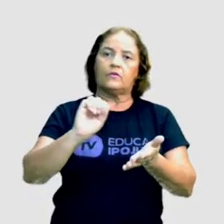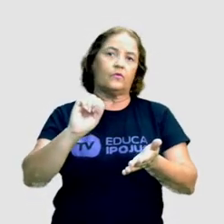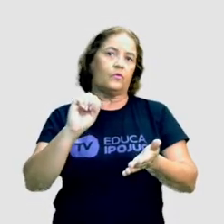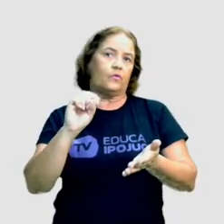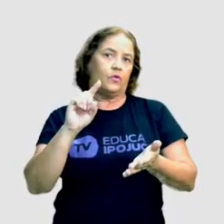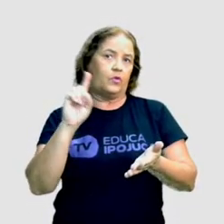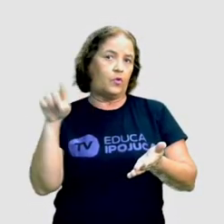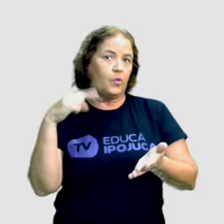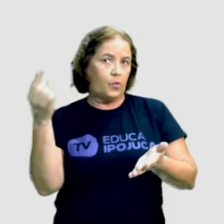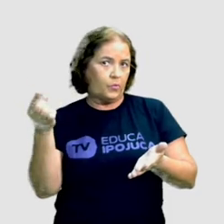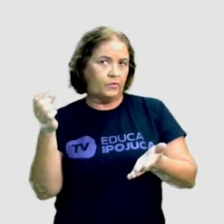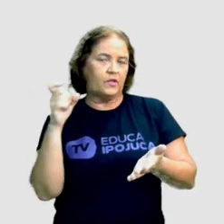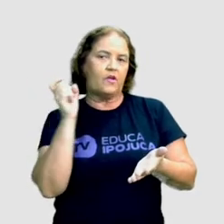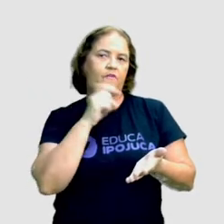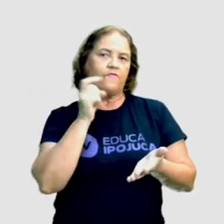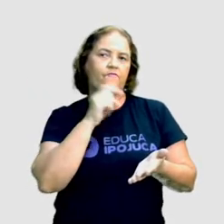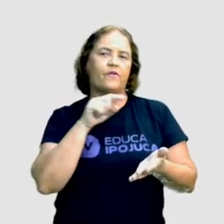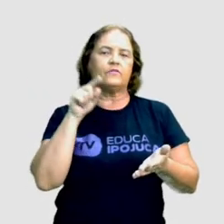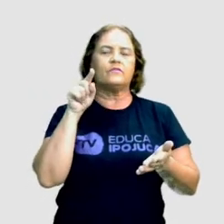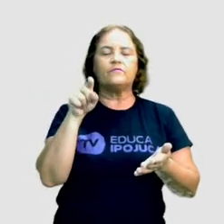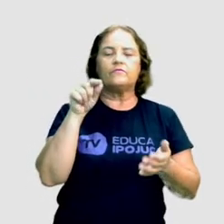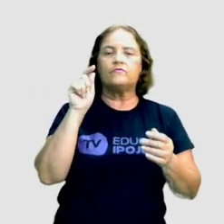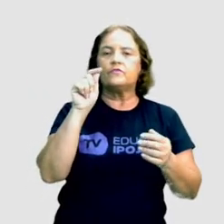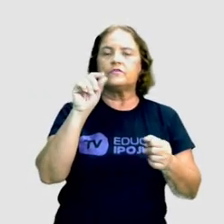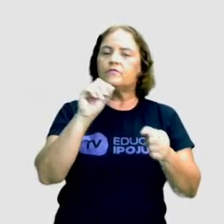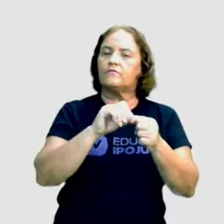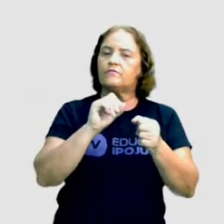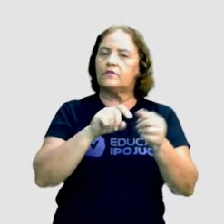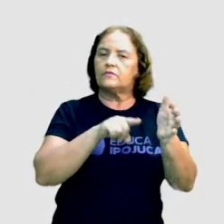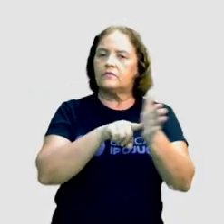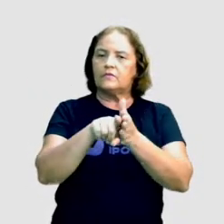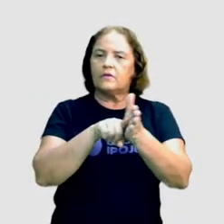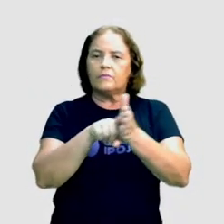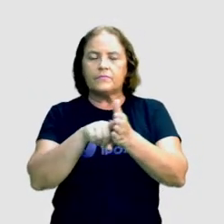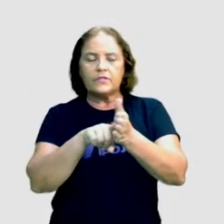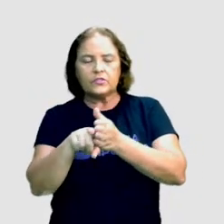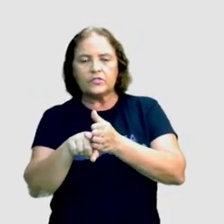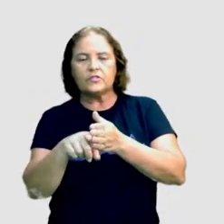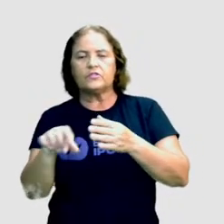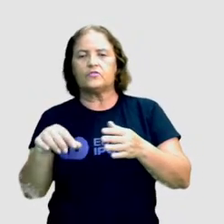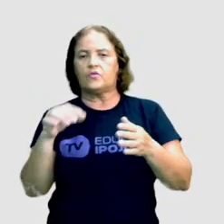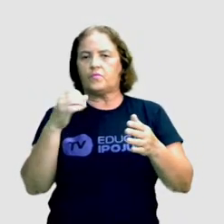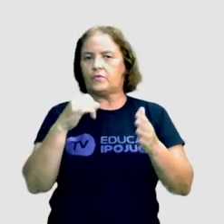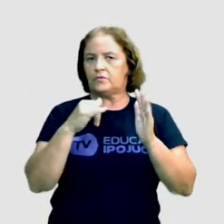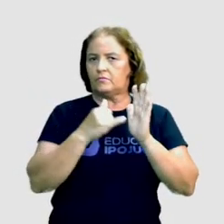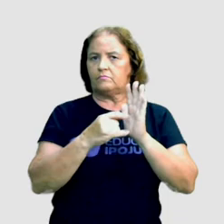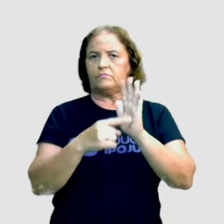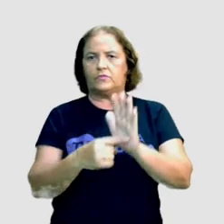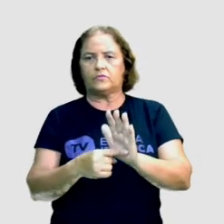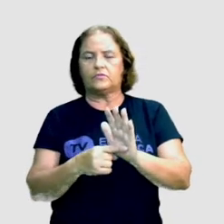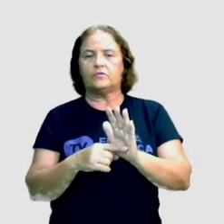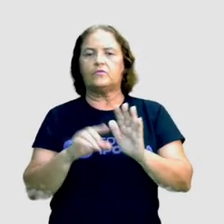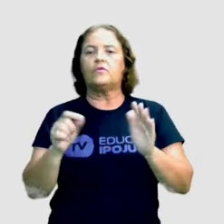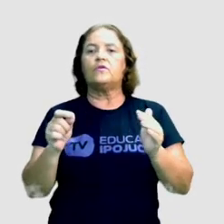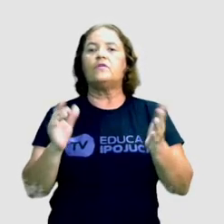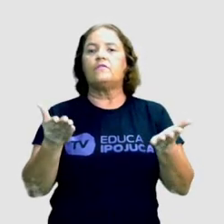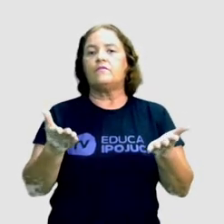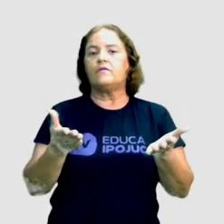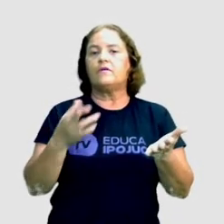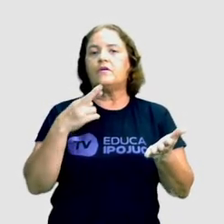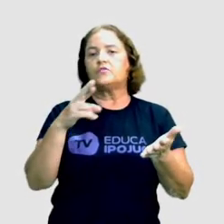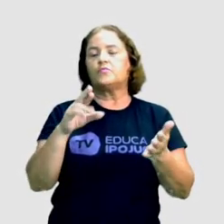menos duas fontes diferentes e confiáveis sobre essas afirmações e conclua. Quais das afirmações